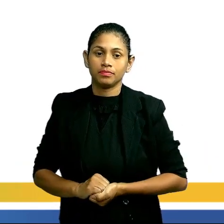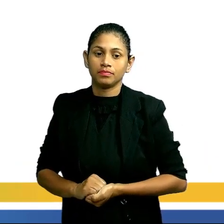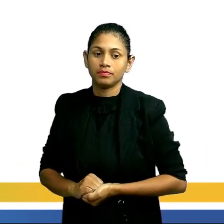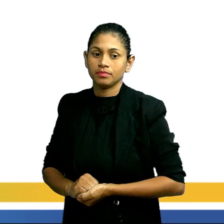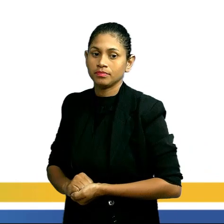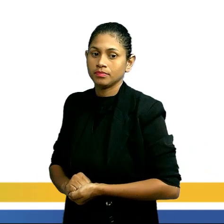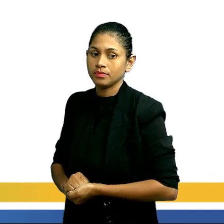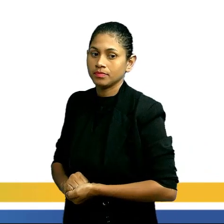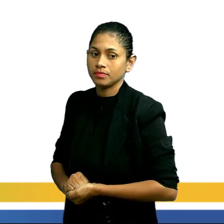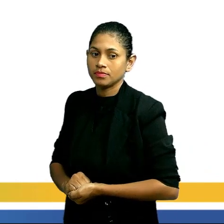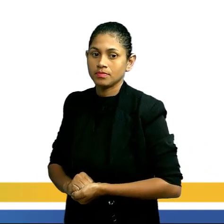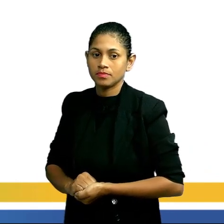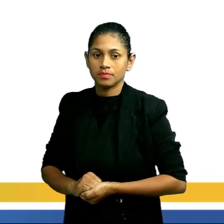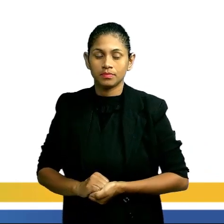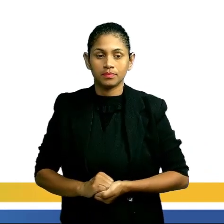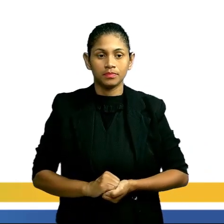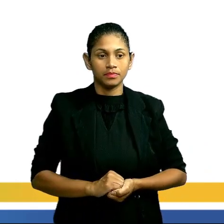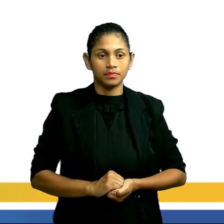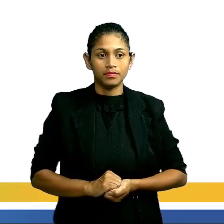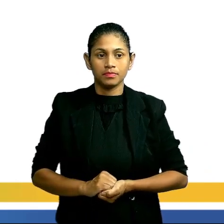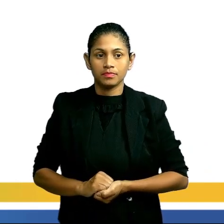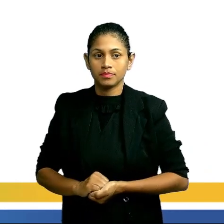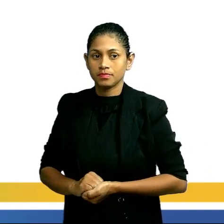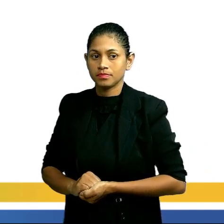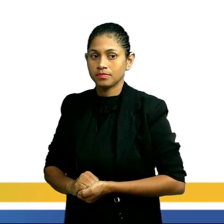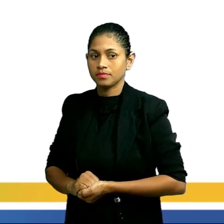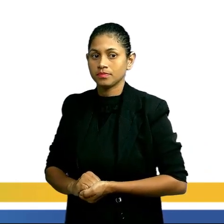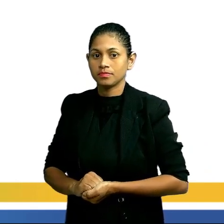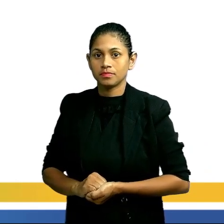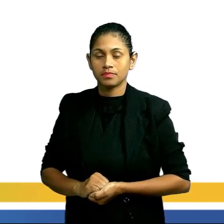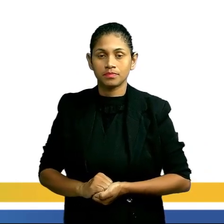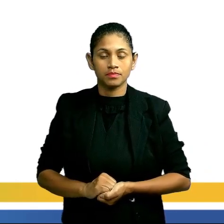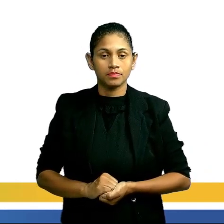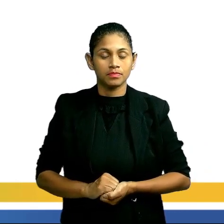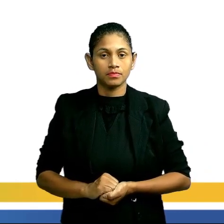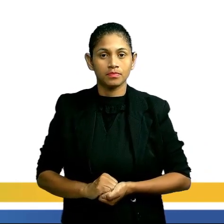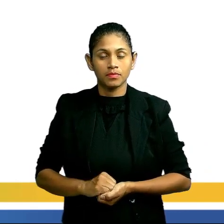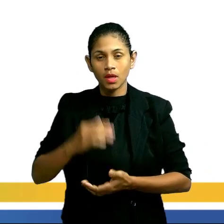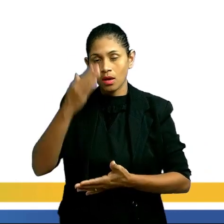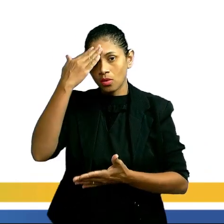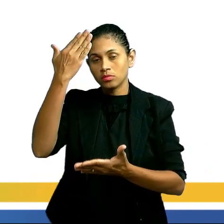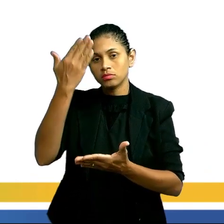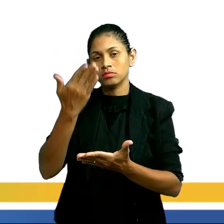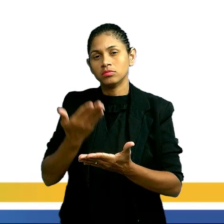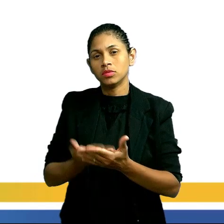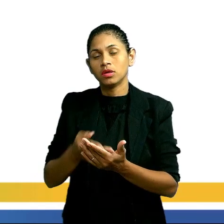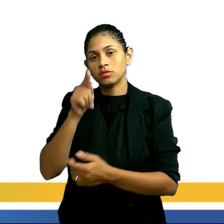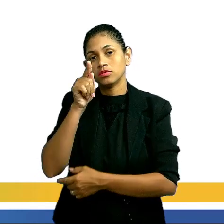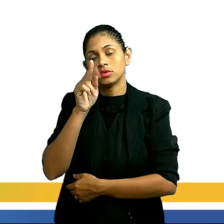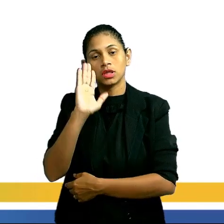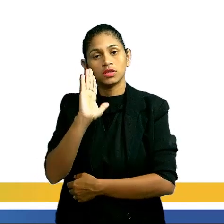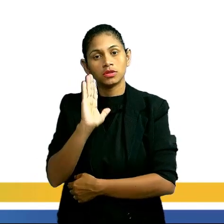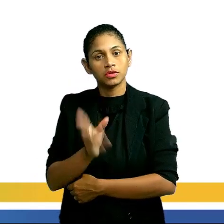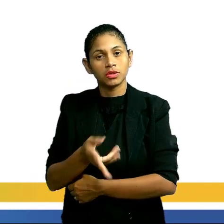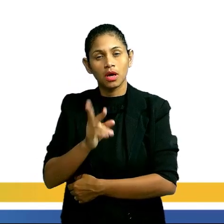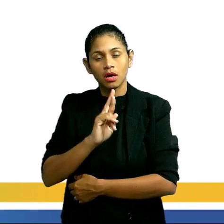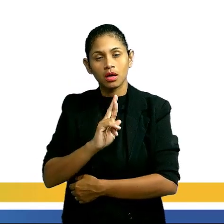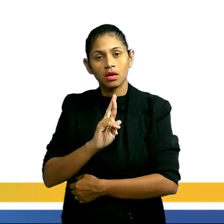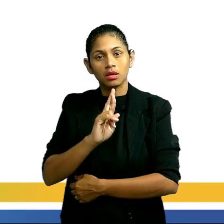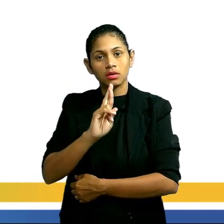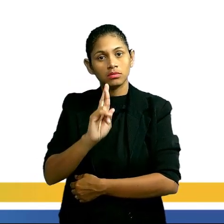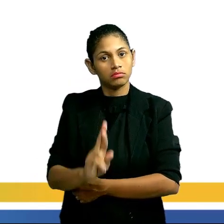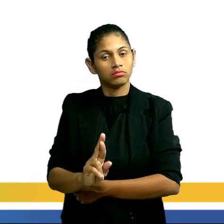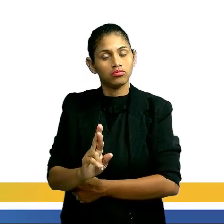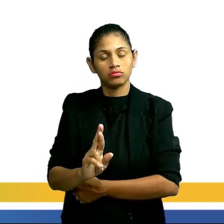mesma velocidade que a primeira, ok? Então, eu acredito que você já tenha resolvido, somente